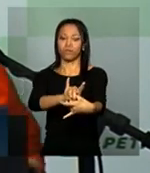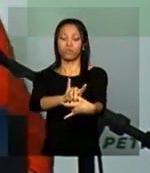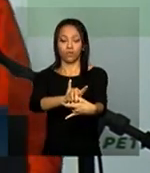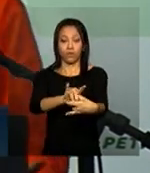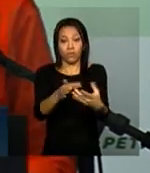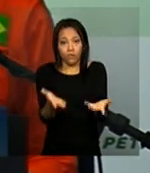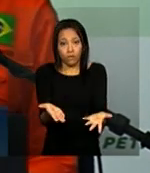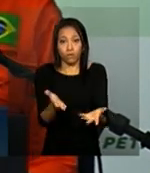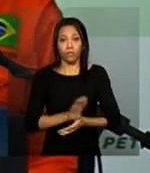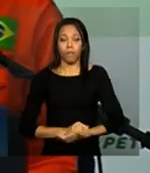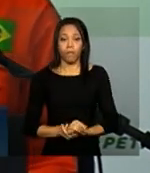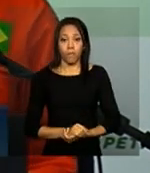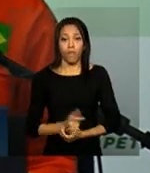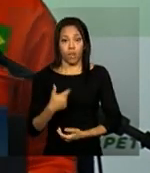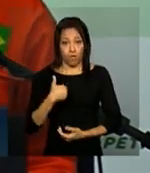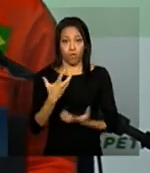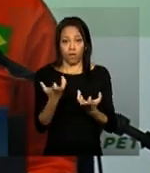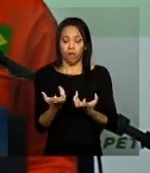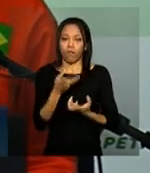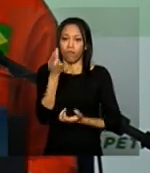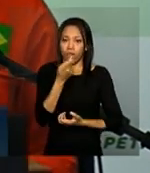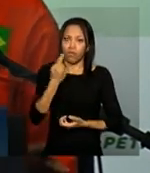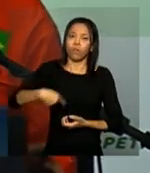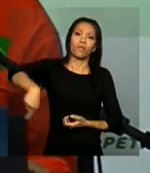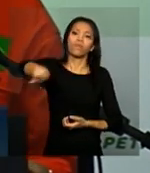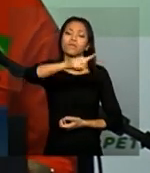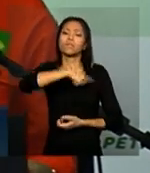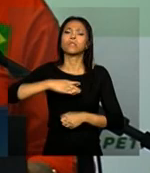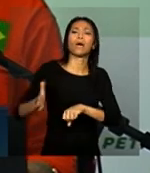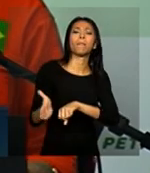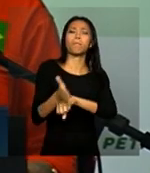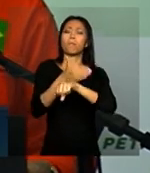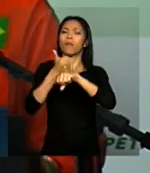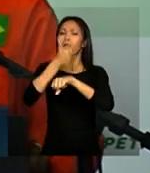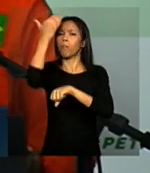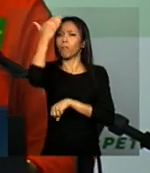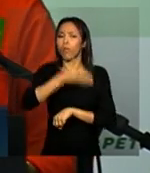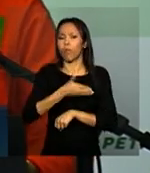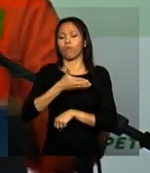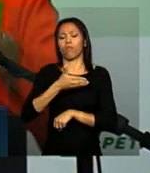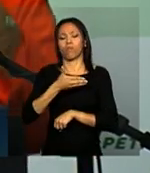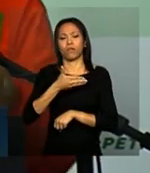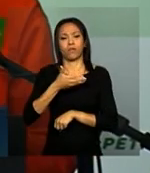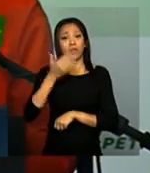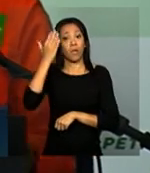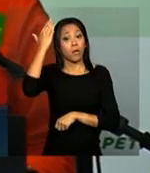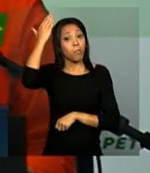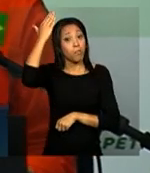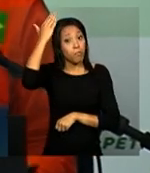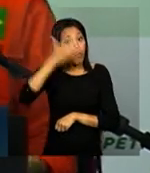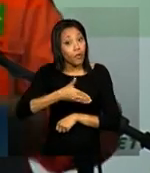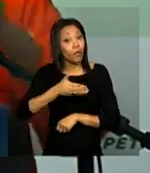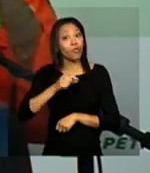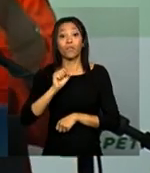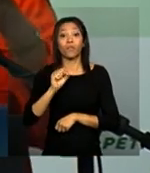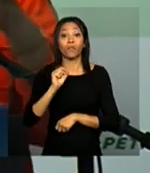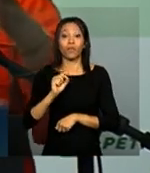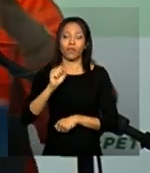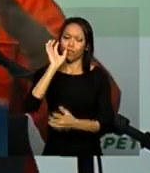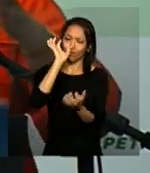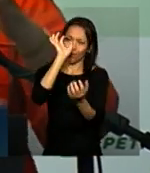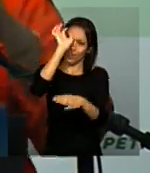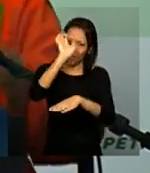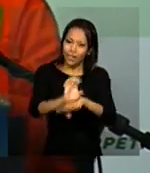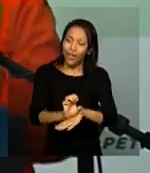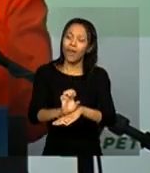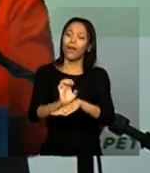E eu quero dizer para vocês que a melhor prova disso, prova aqui para o Estado, para o